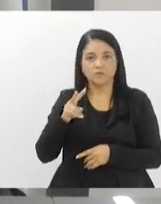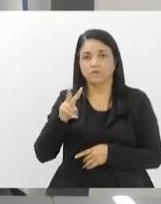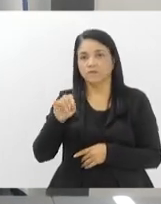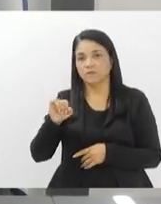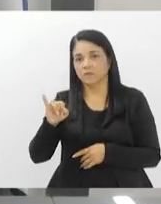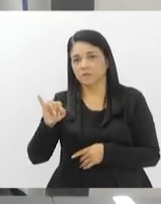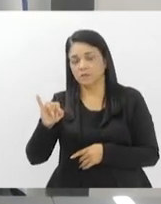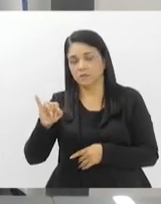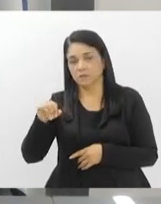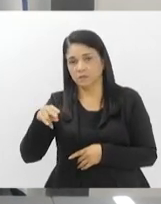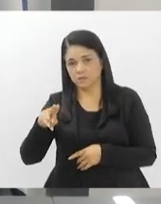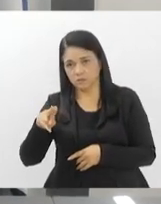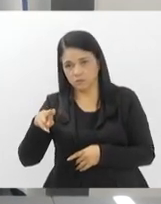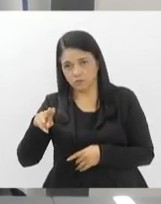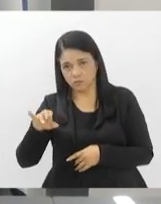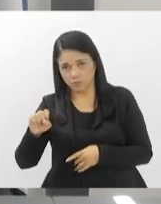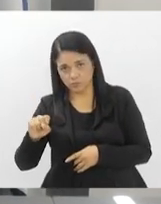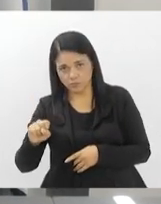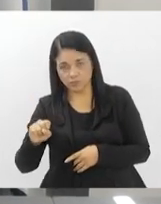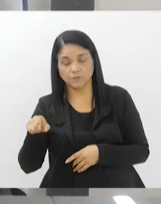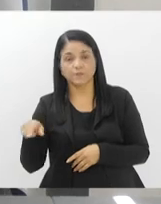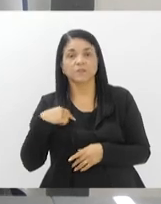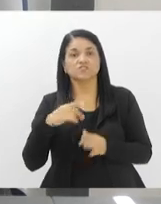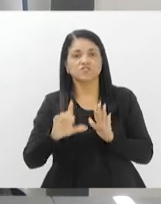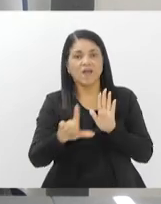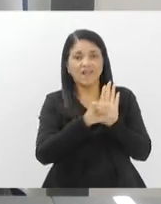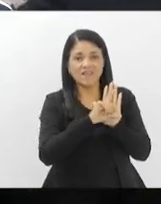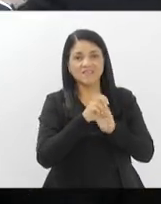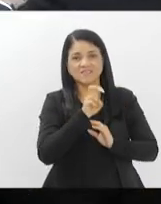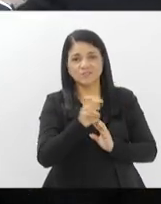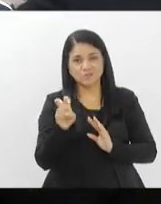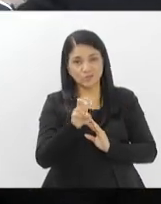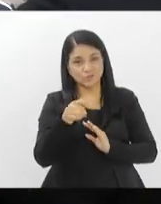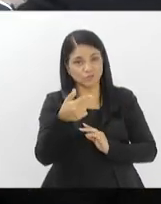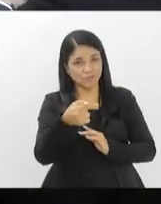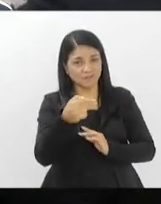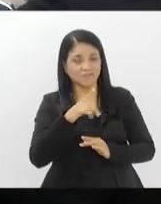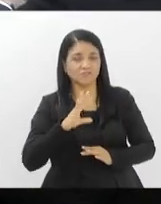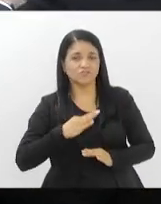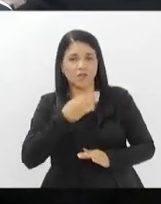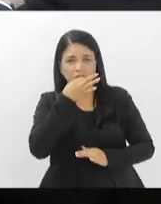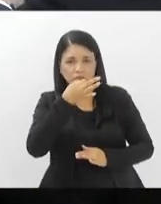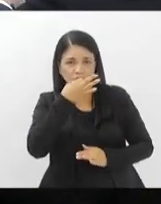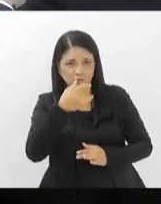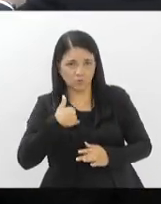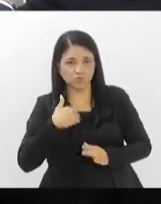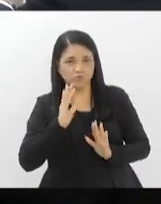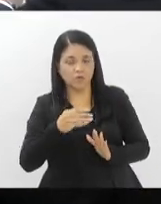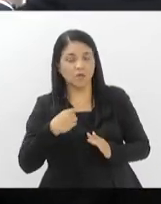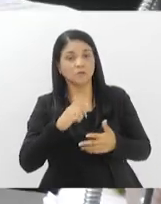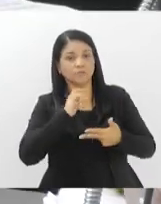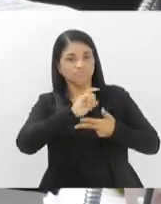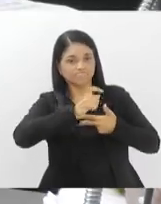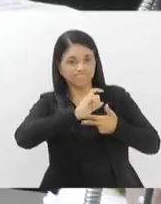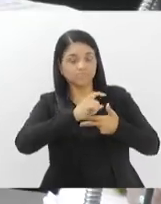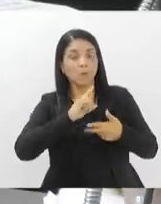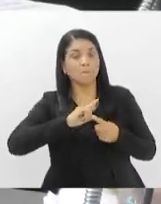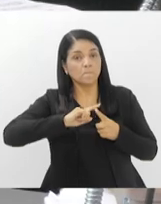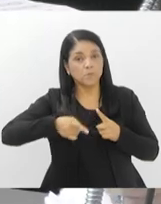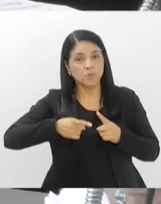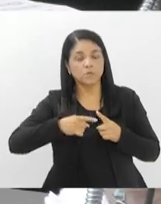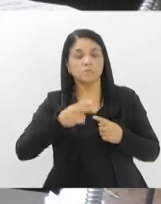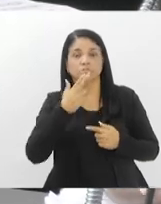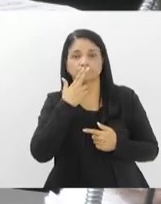sugestão, porque existe já a lei 5517, de autoria do Poder Executivo, que proíbe o consumo de